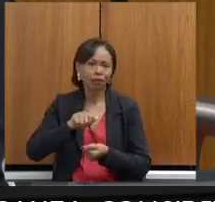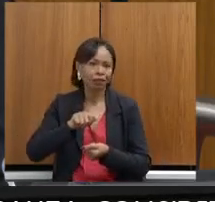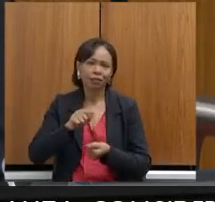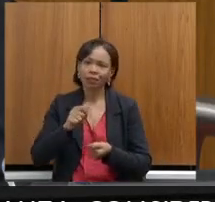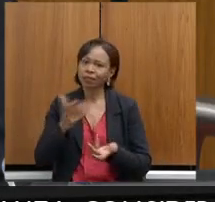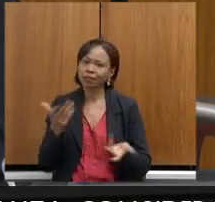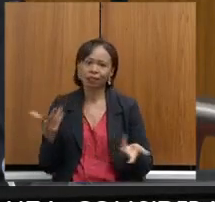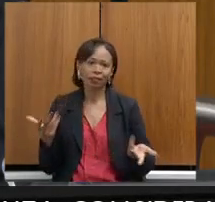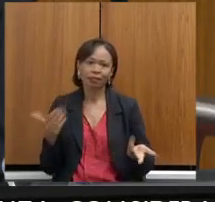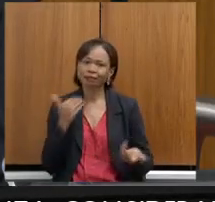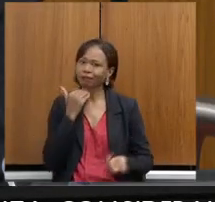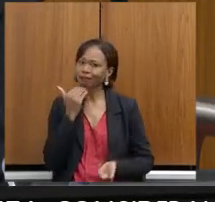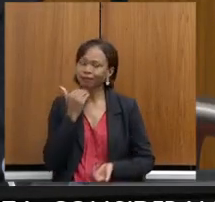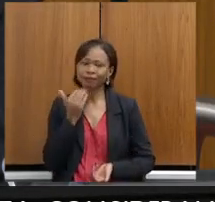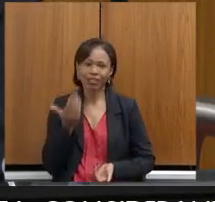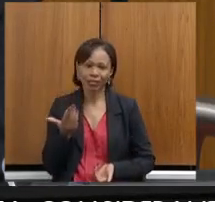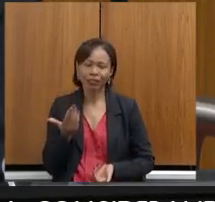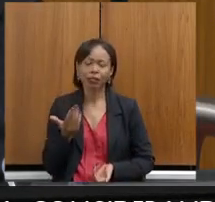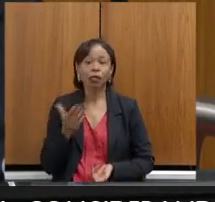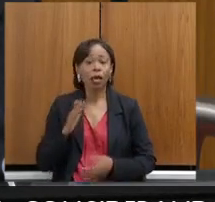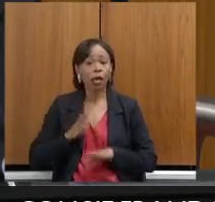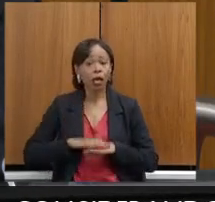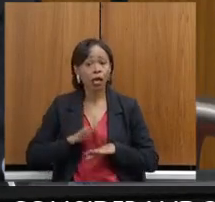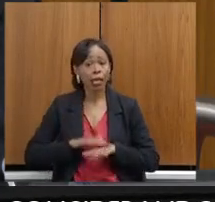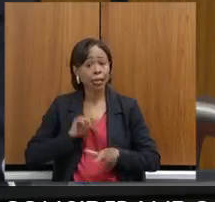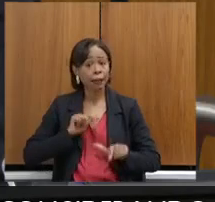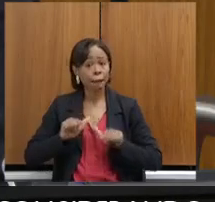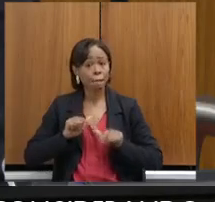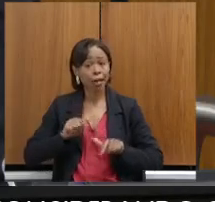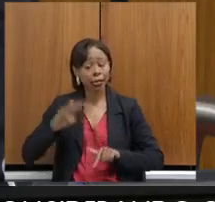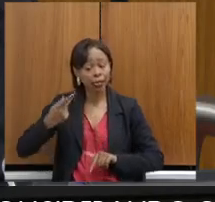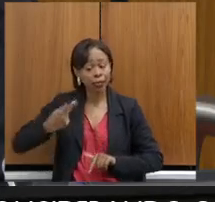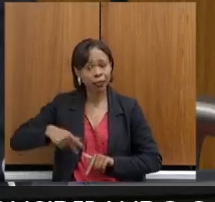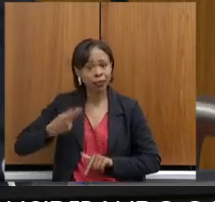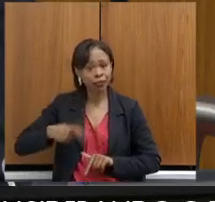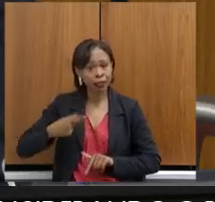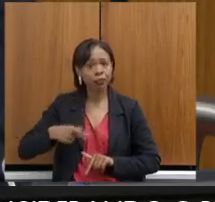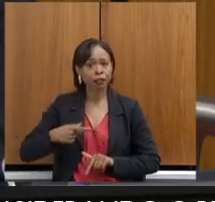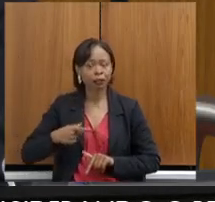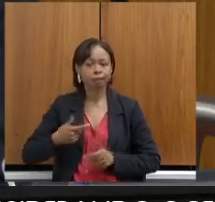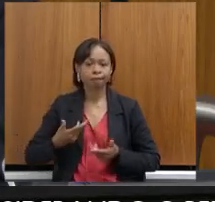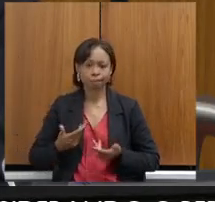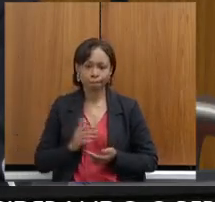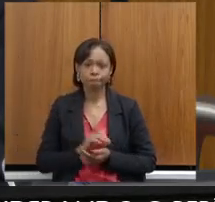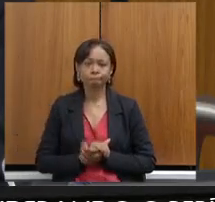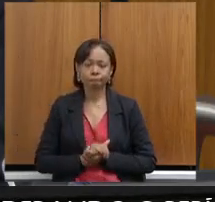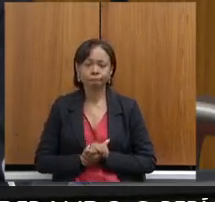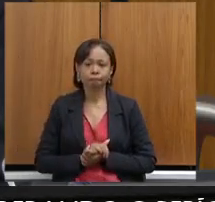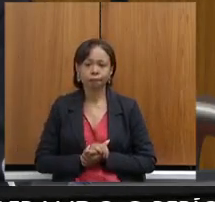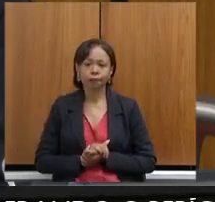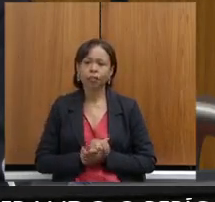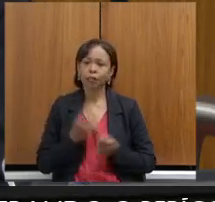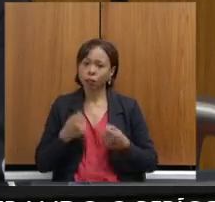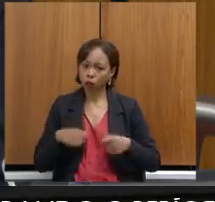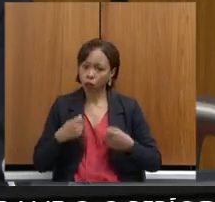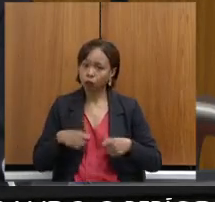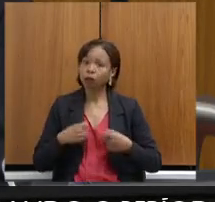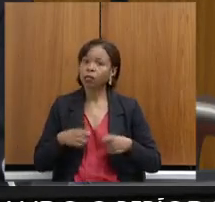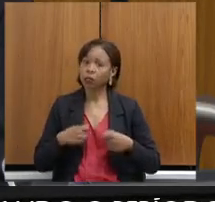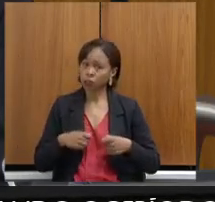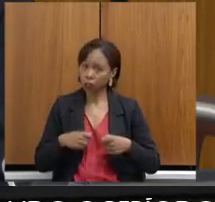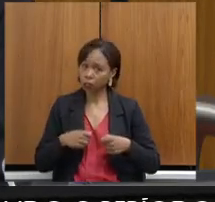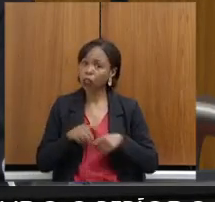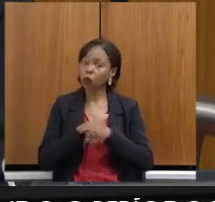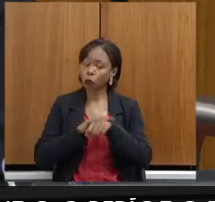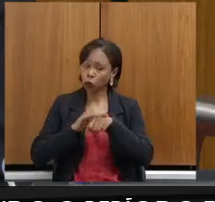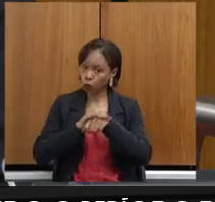conta bom então esse é um trabalho nosso Deputado Sargento Rodrigues delegada Sheila nós temos que migrar